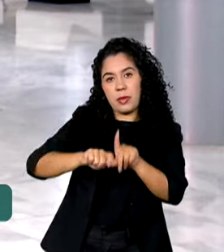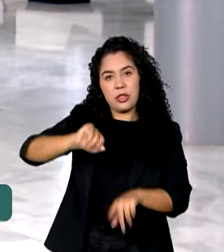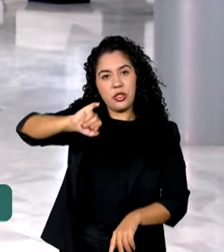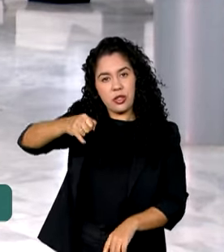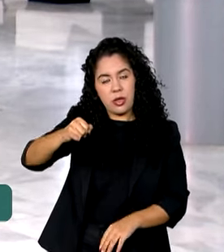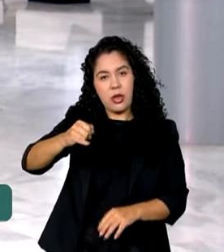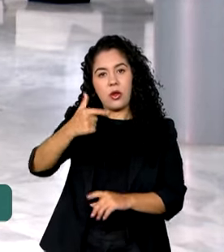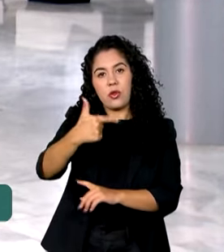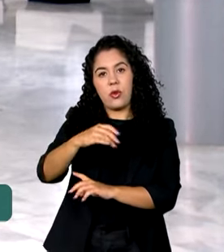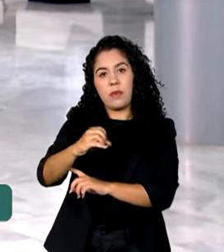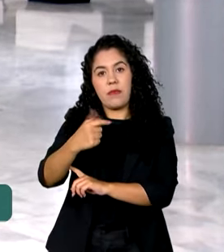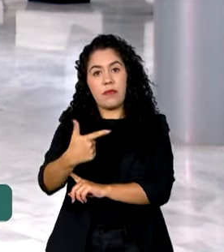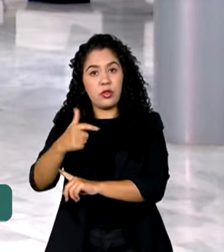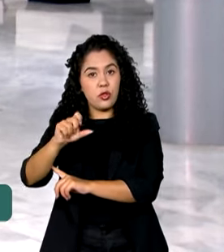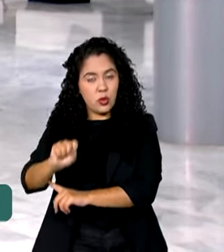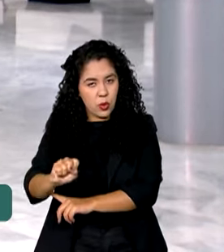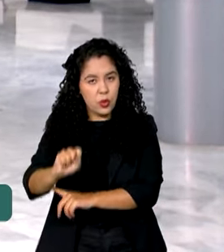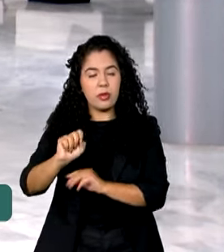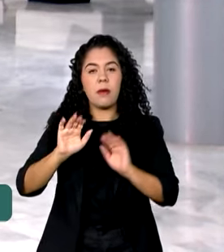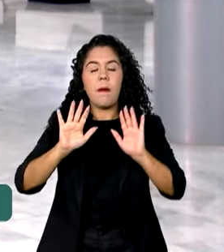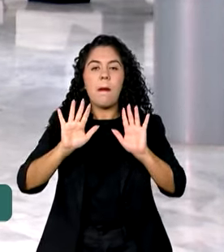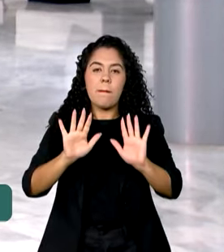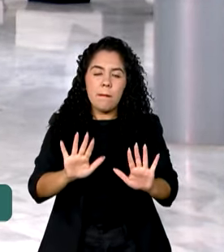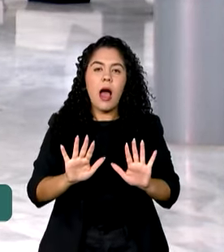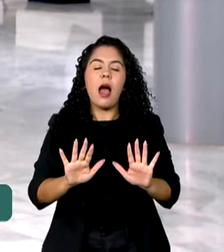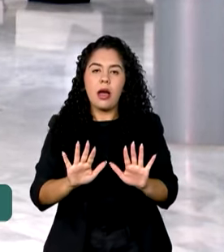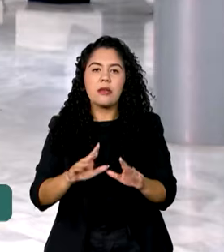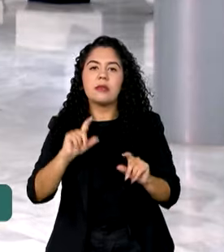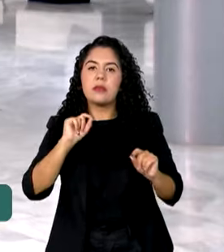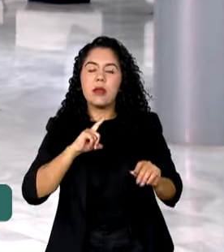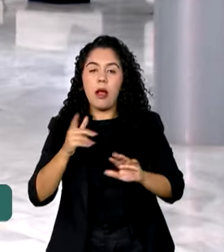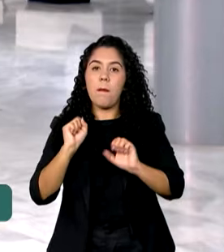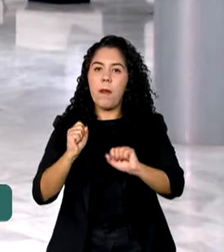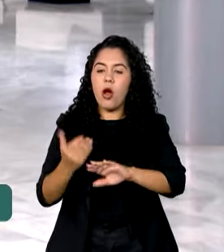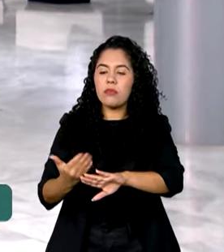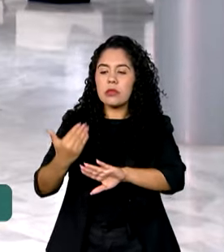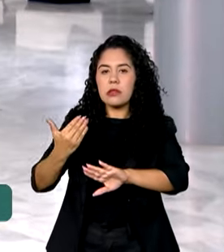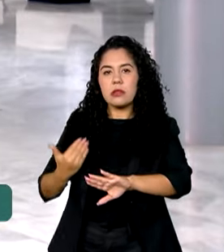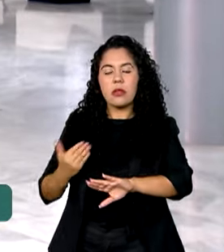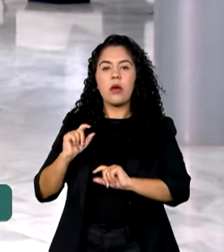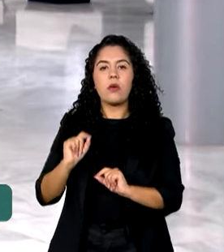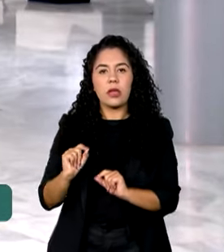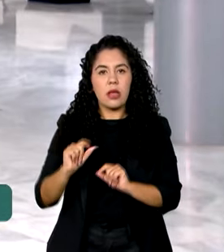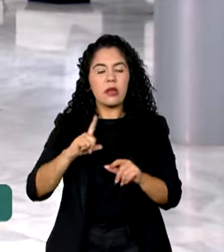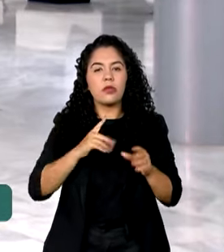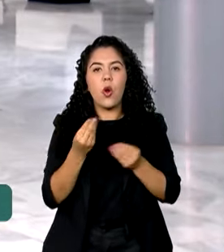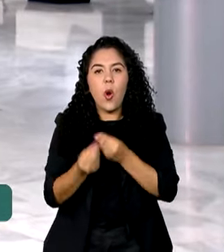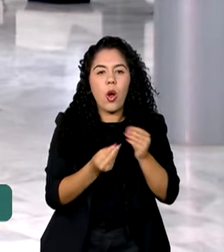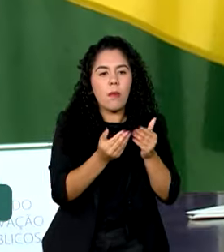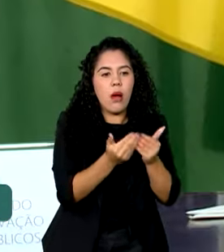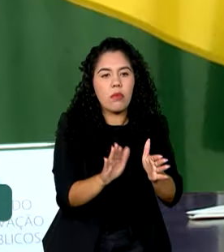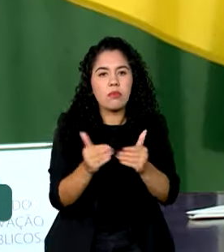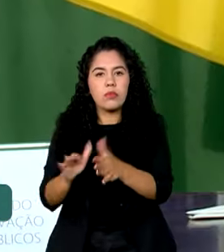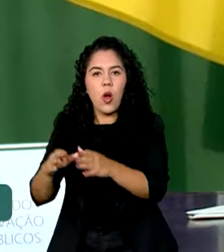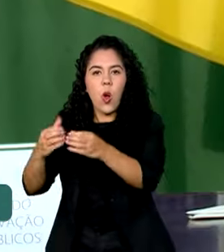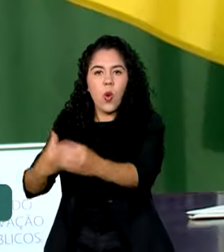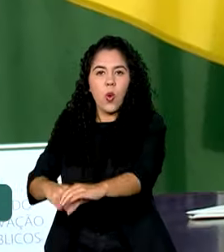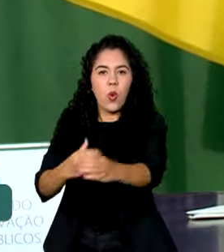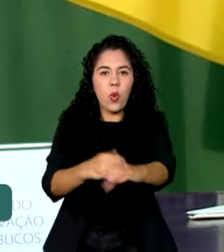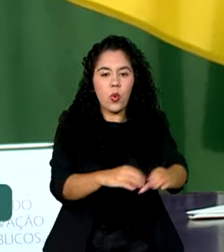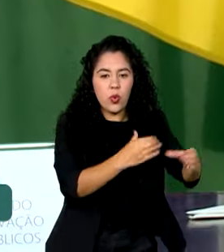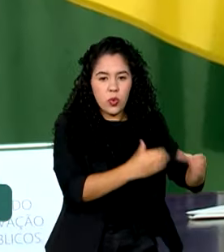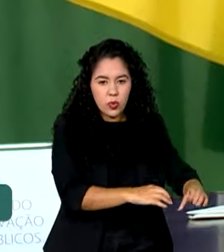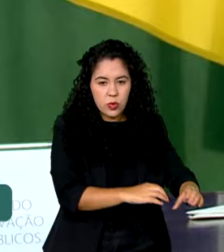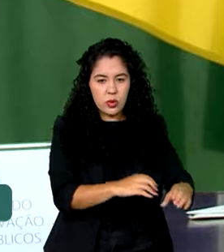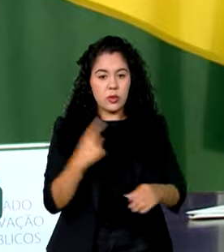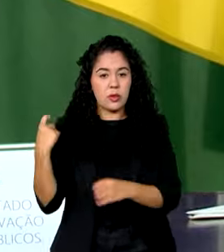legislação pode ser antecipada por meio de ato que autoriza a abertura de cada concurso público. Que a gente possa, então,